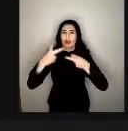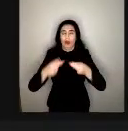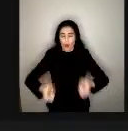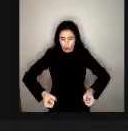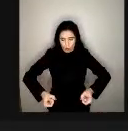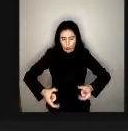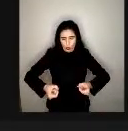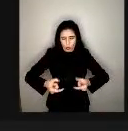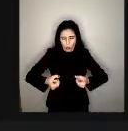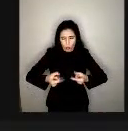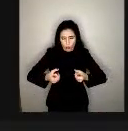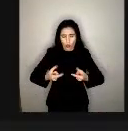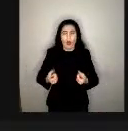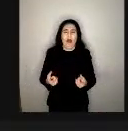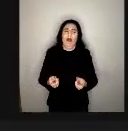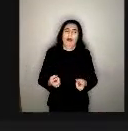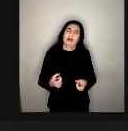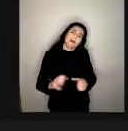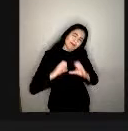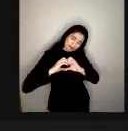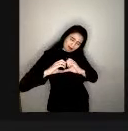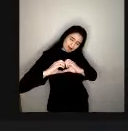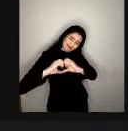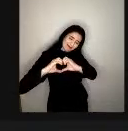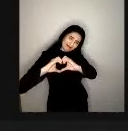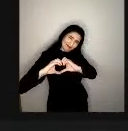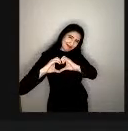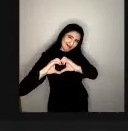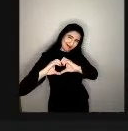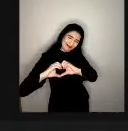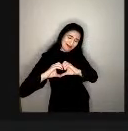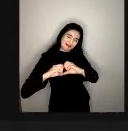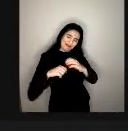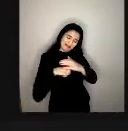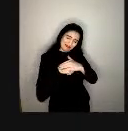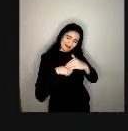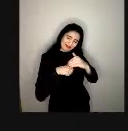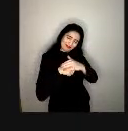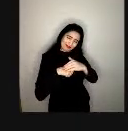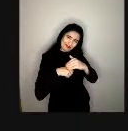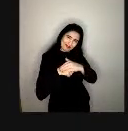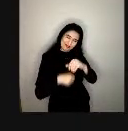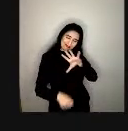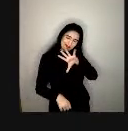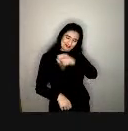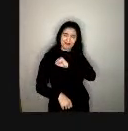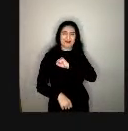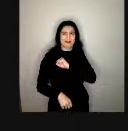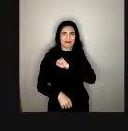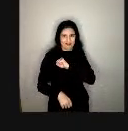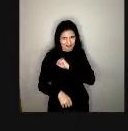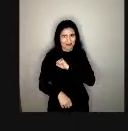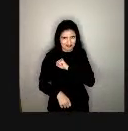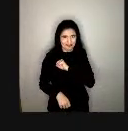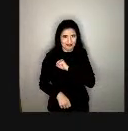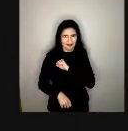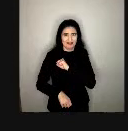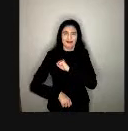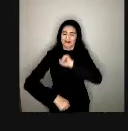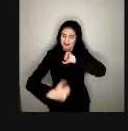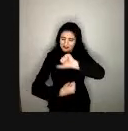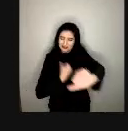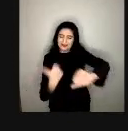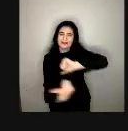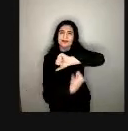ele revela o amor nos seus mais diversos espectros, né? Desde a mais absoluta falta até